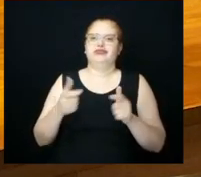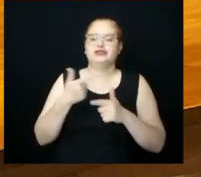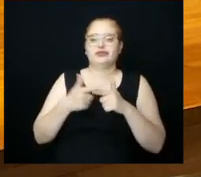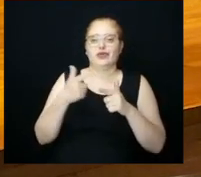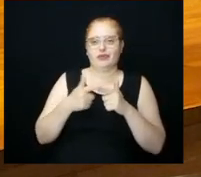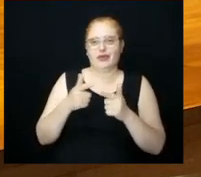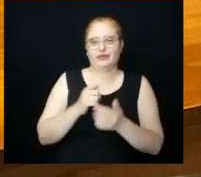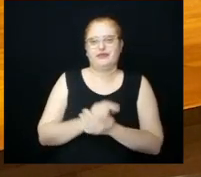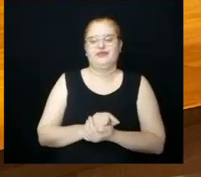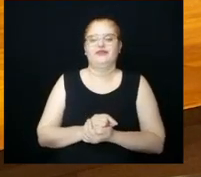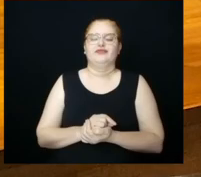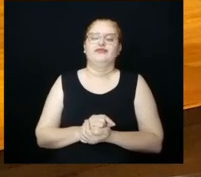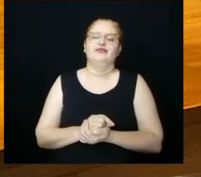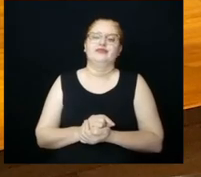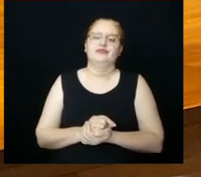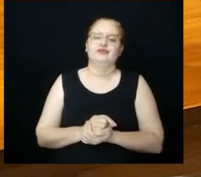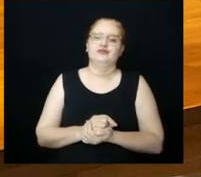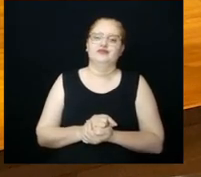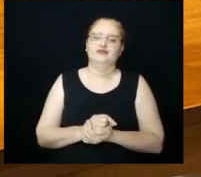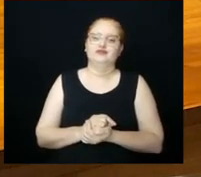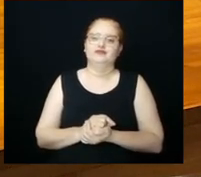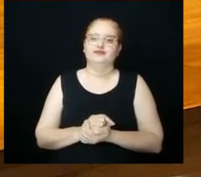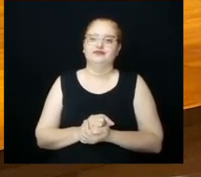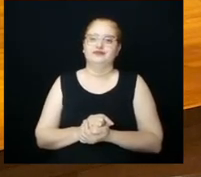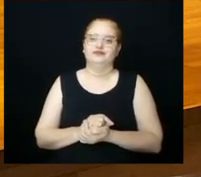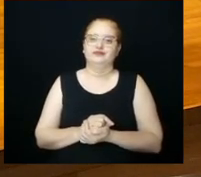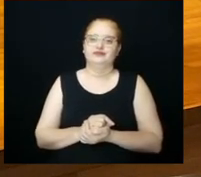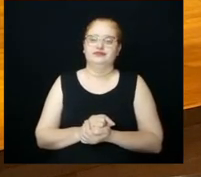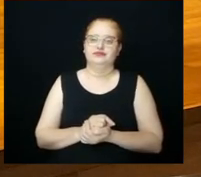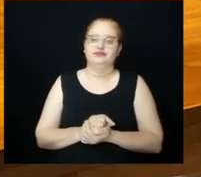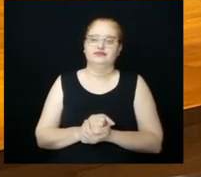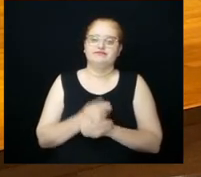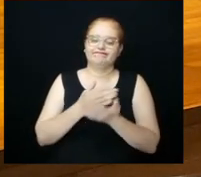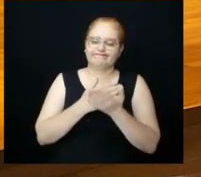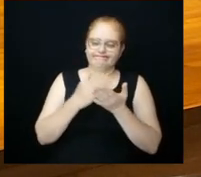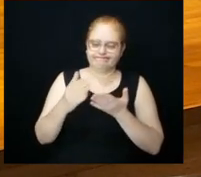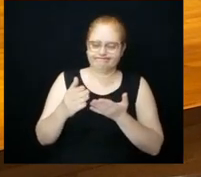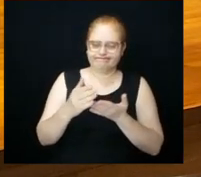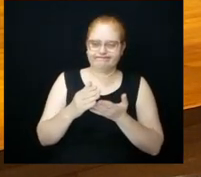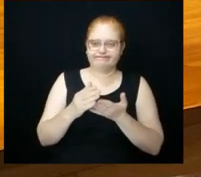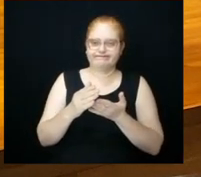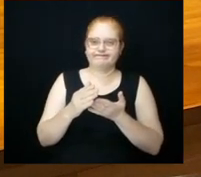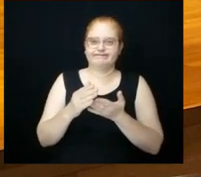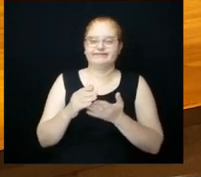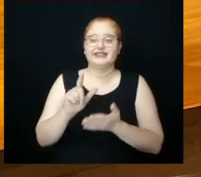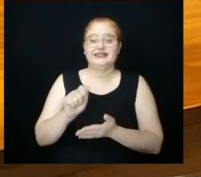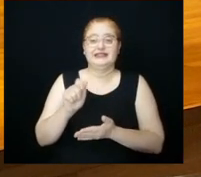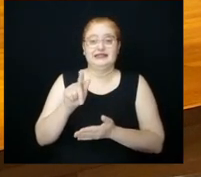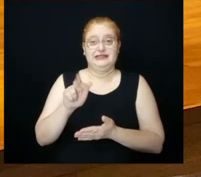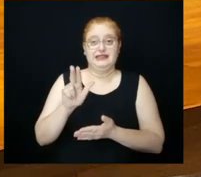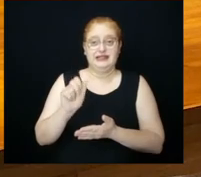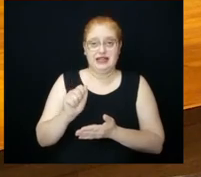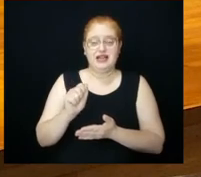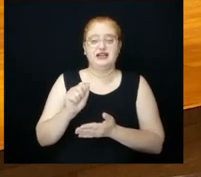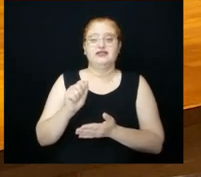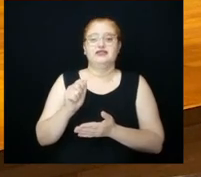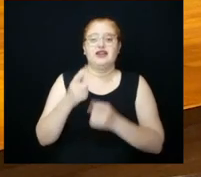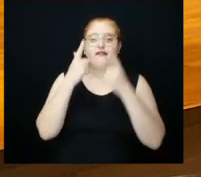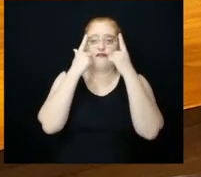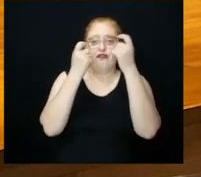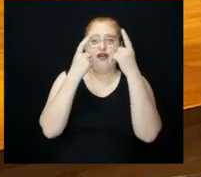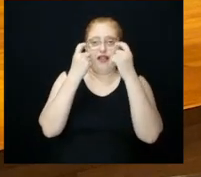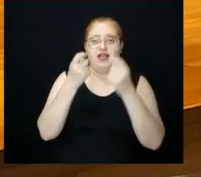para um desfecho da narrativa. Né? Então, no início, Lagos agrediu-a.